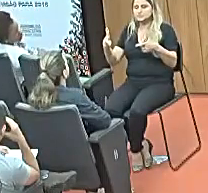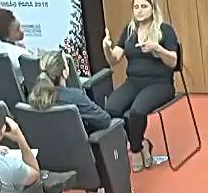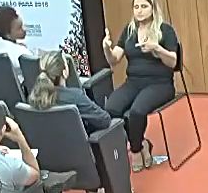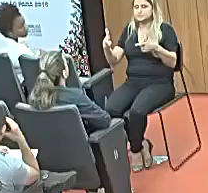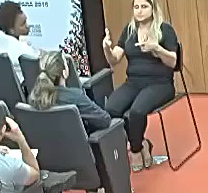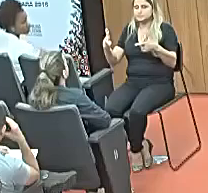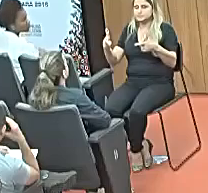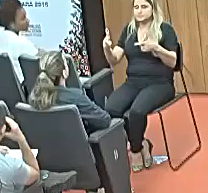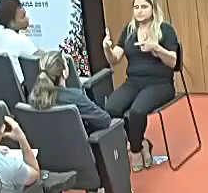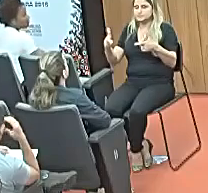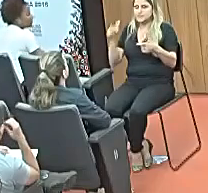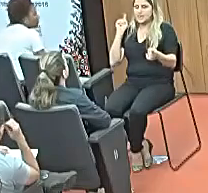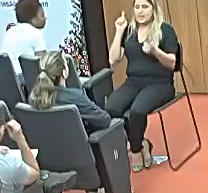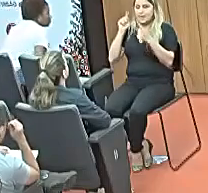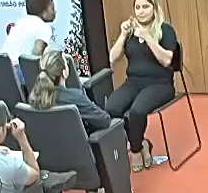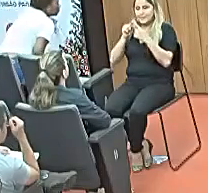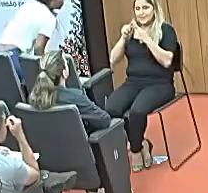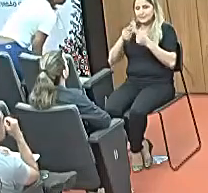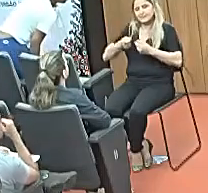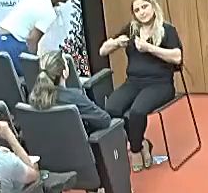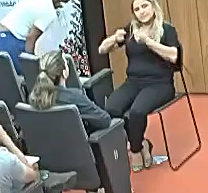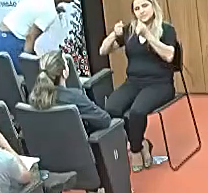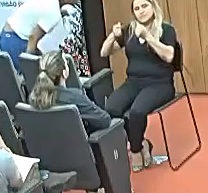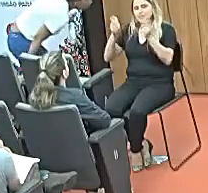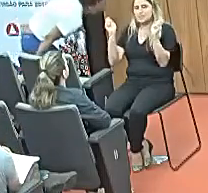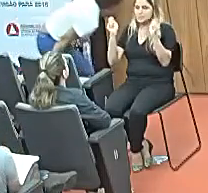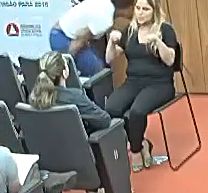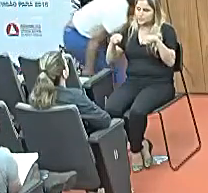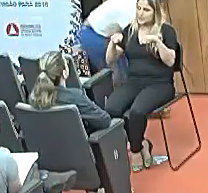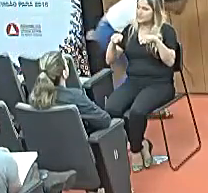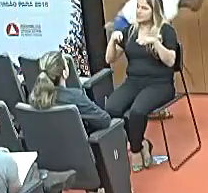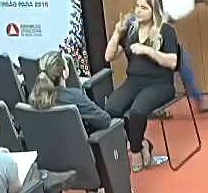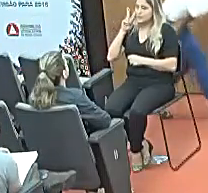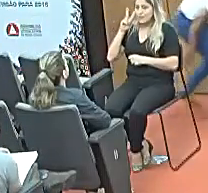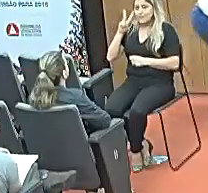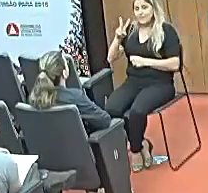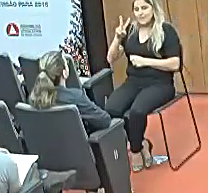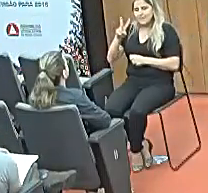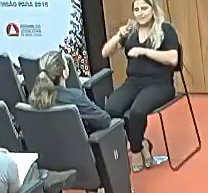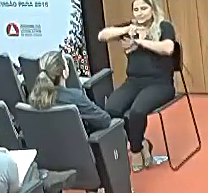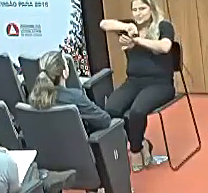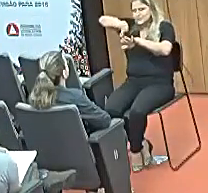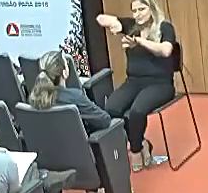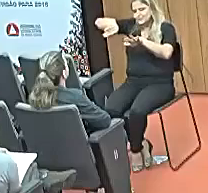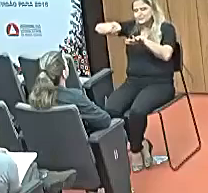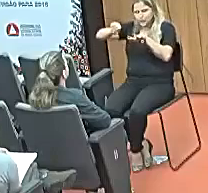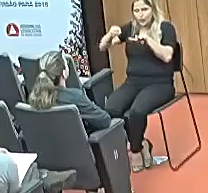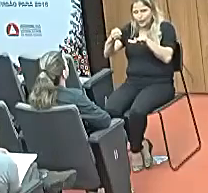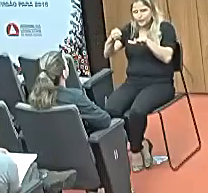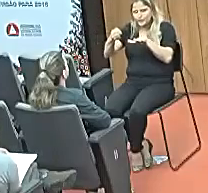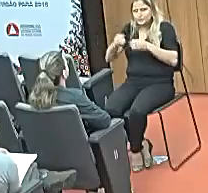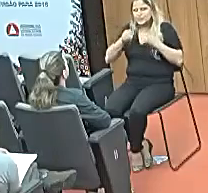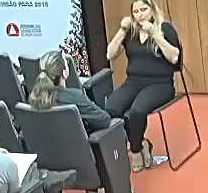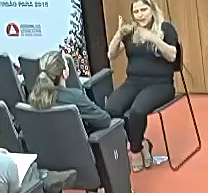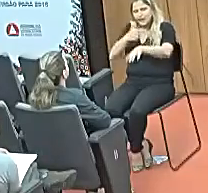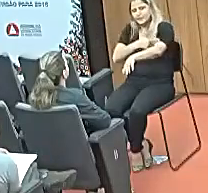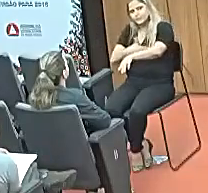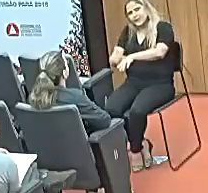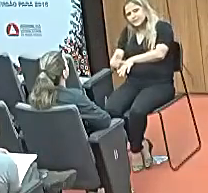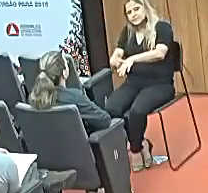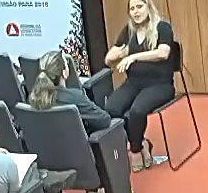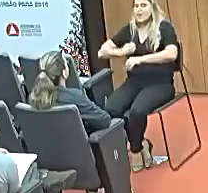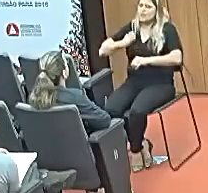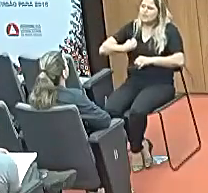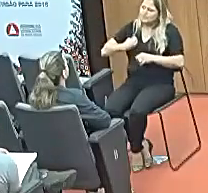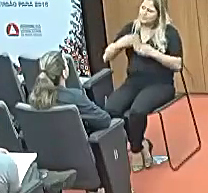a metafísica para que possamos contemplar esses eixos todos para que a gente possa qualidade da educação qualidade de